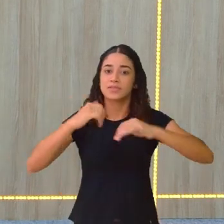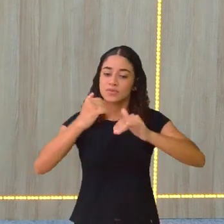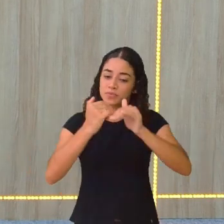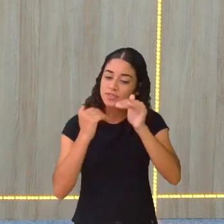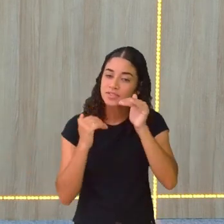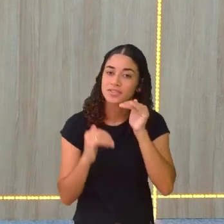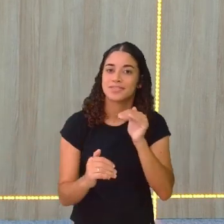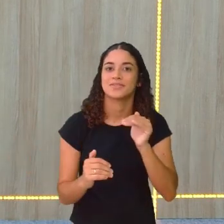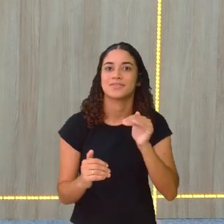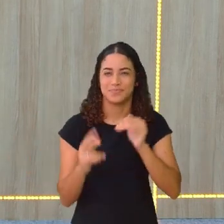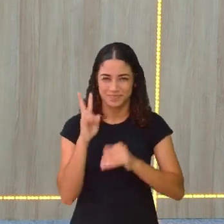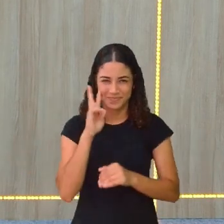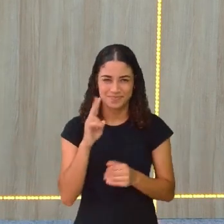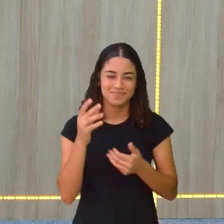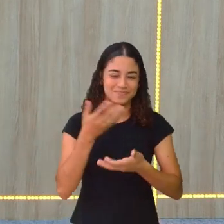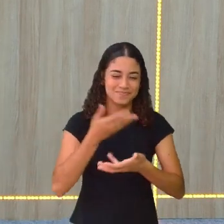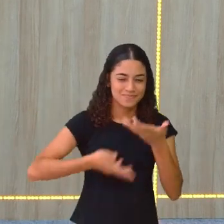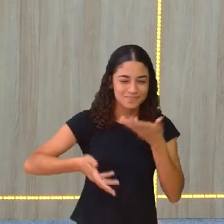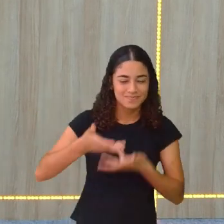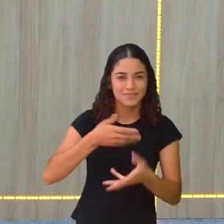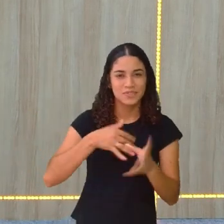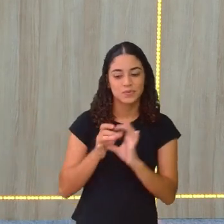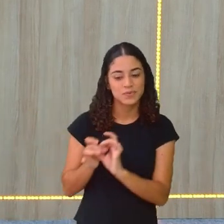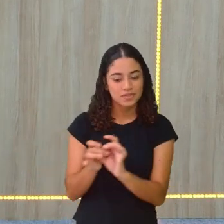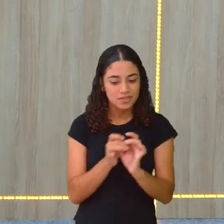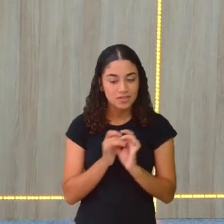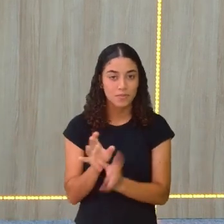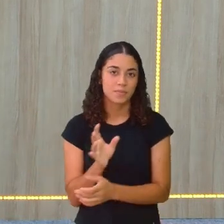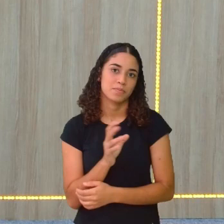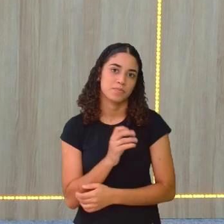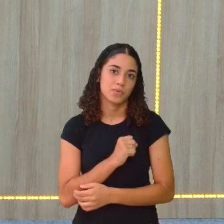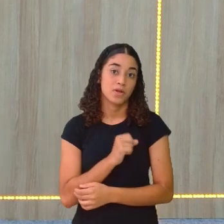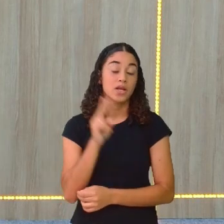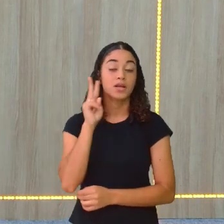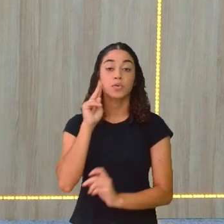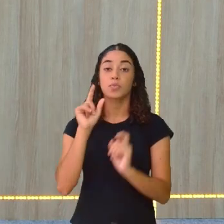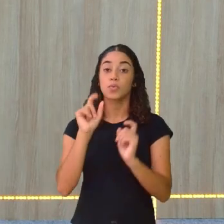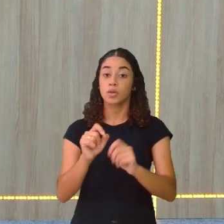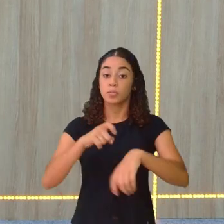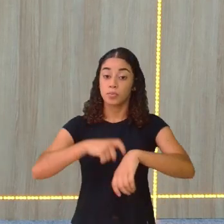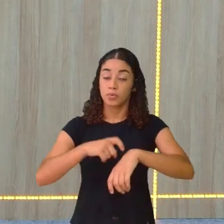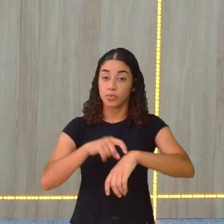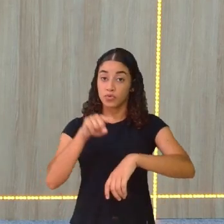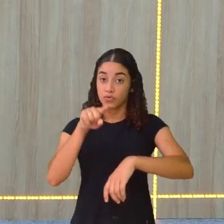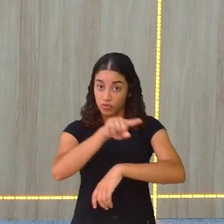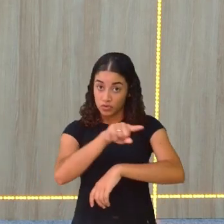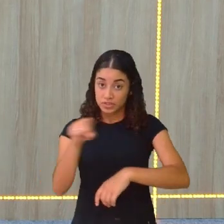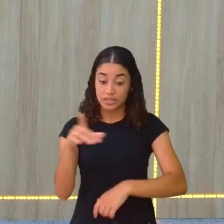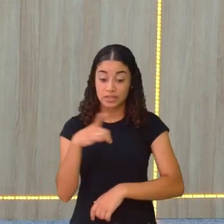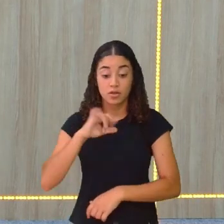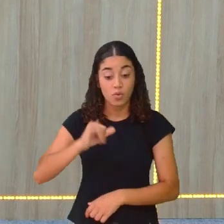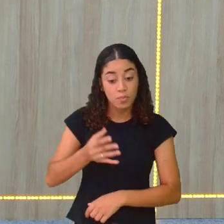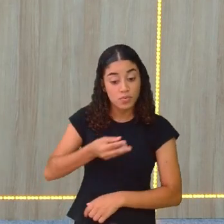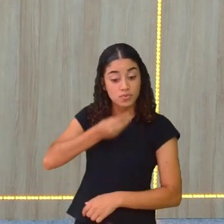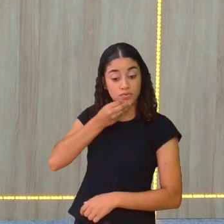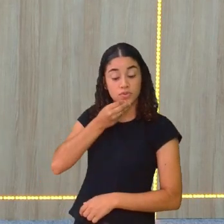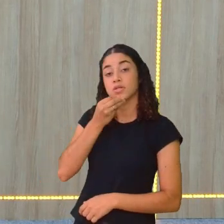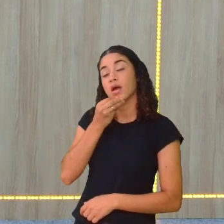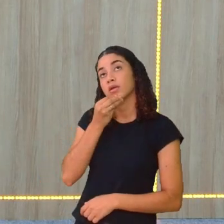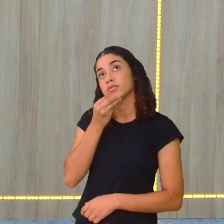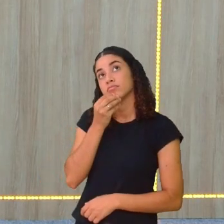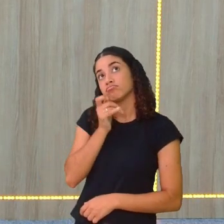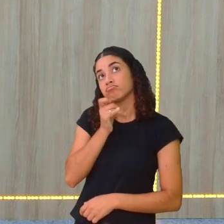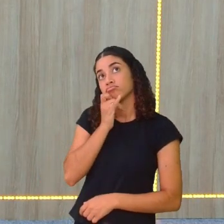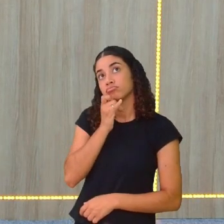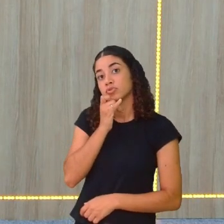simplicidade. Lembrem-se, por exemplo, que enquanto vocês estão tendo a oportunidade, por exemplo,